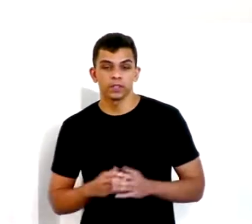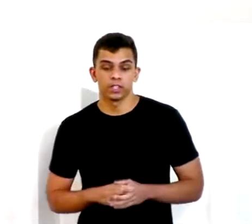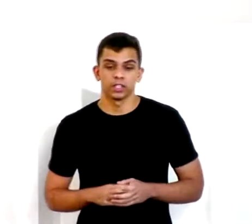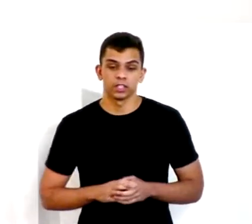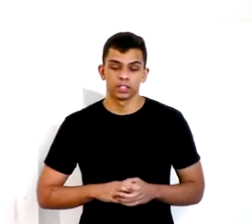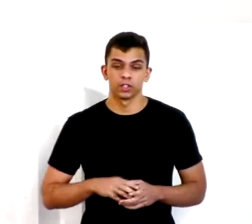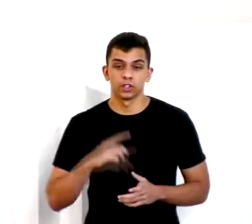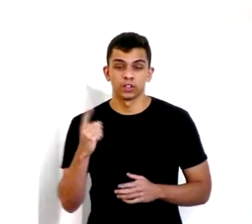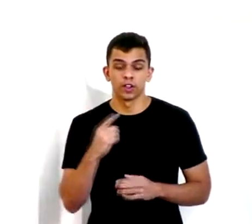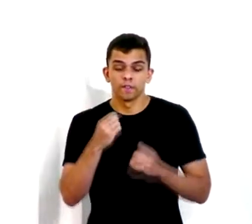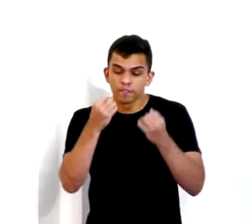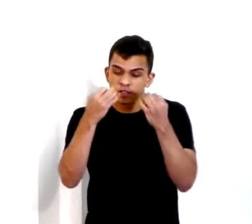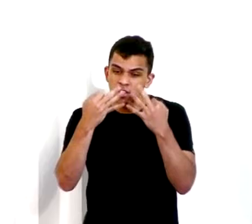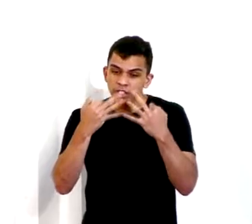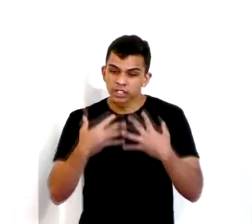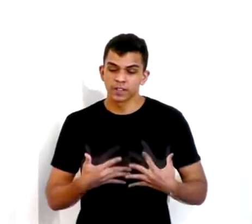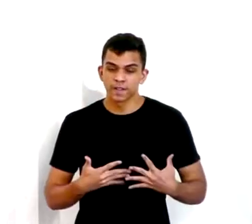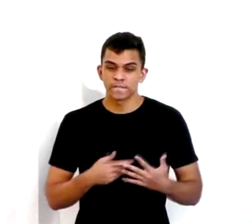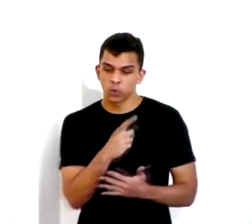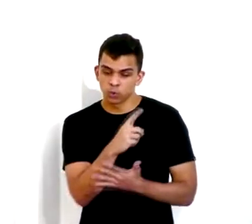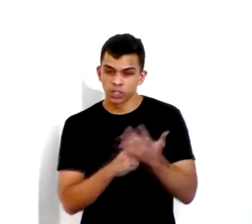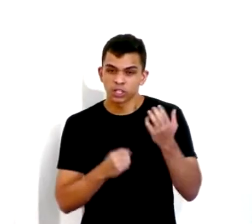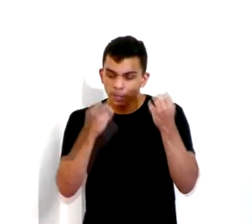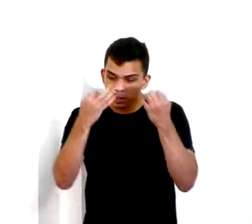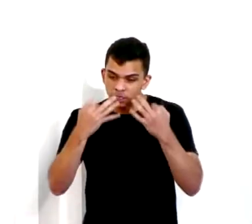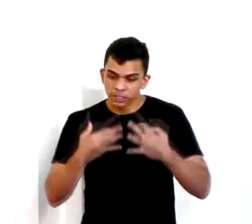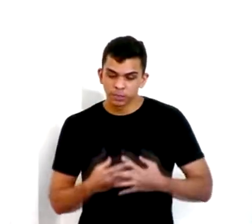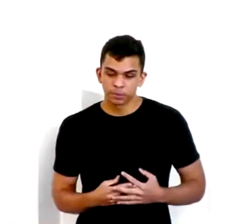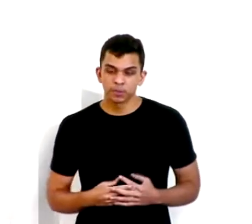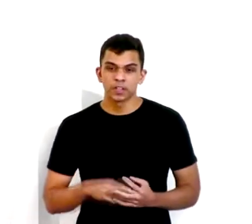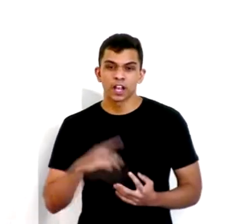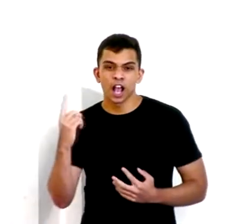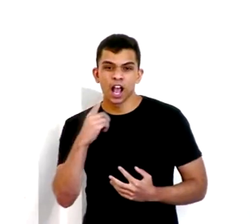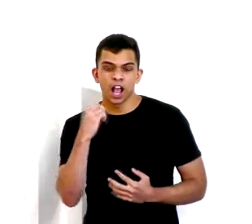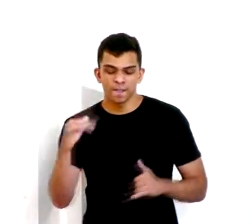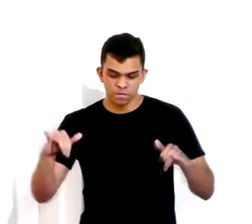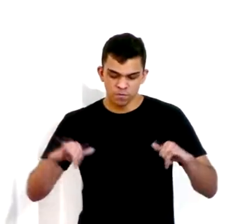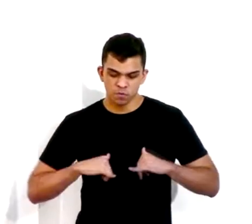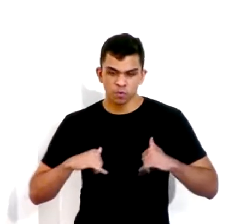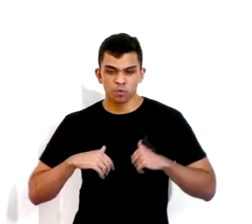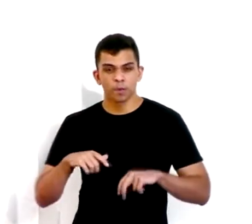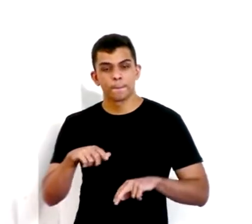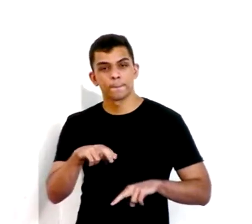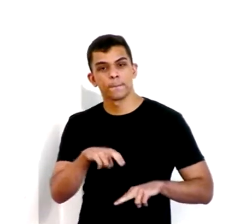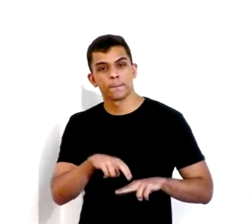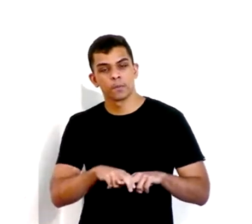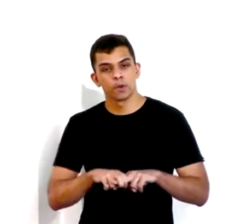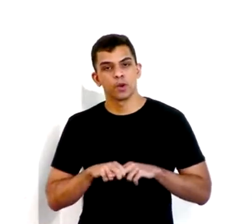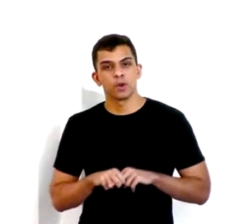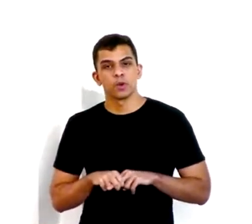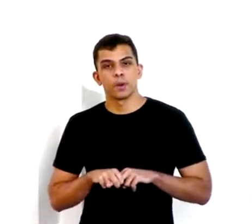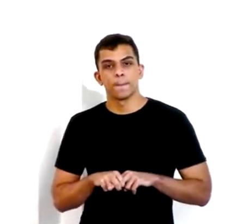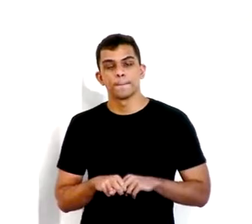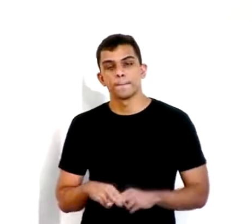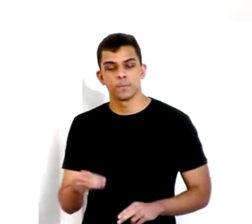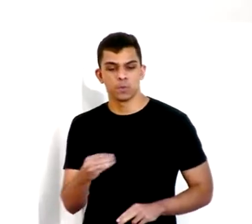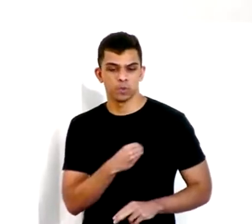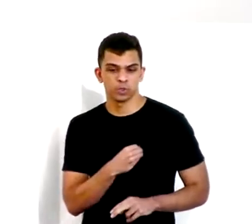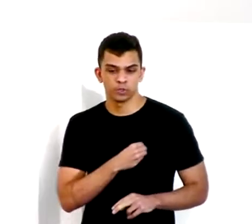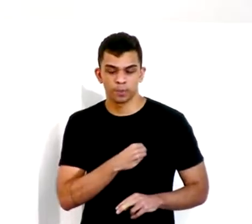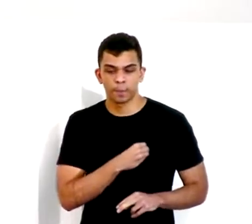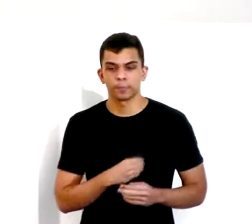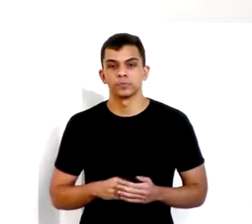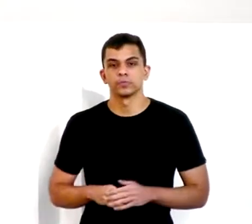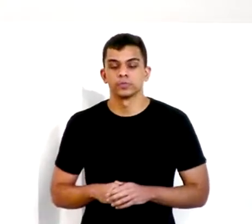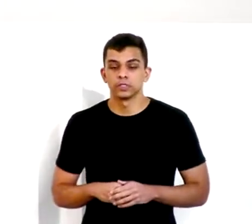do sofrimento de um homem que cometeu um pecado, ou alguns pecados, ou viveu por um período de